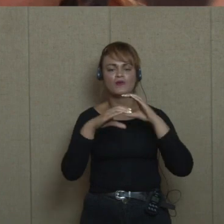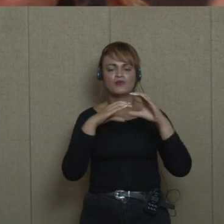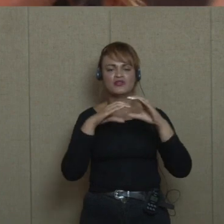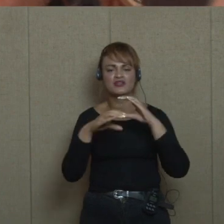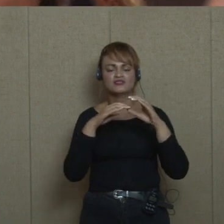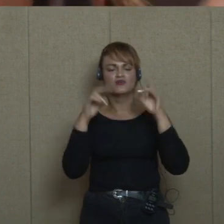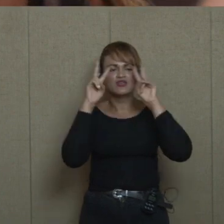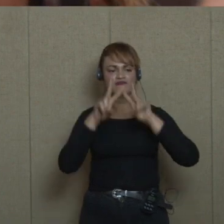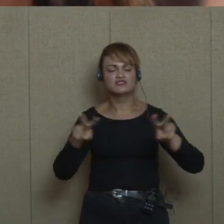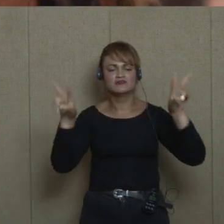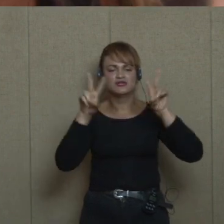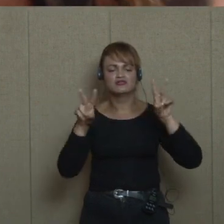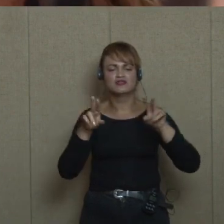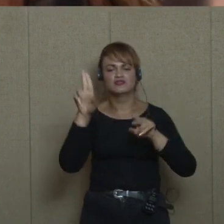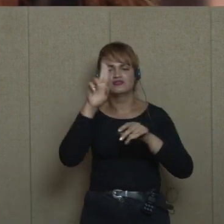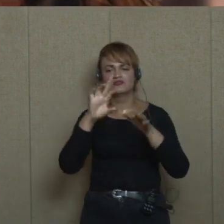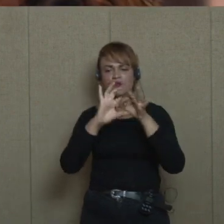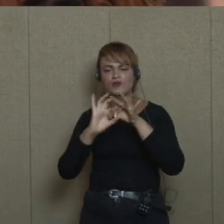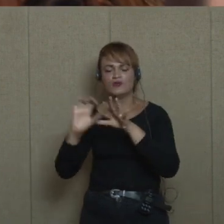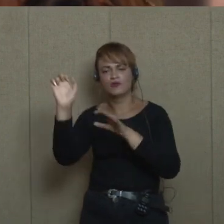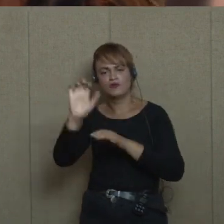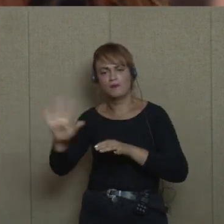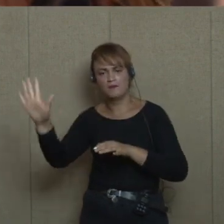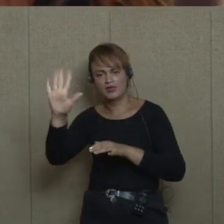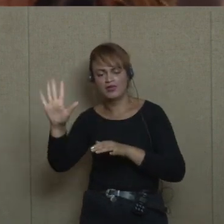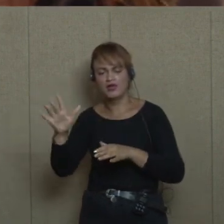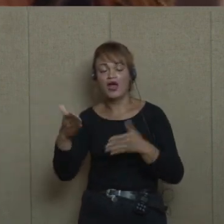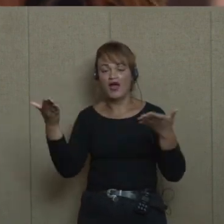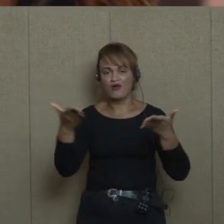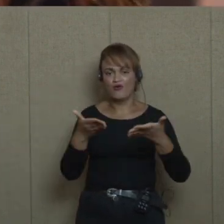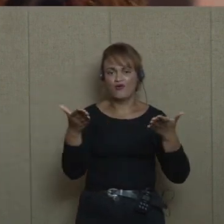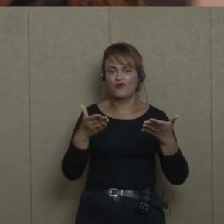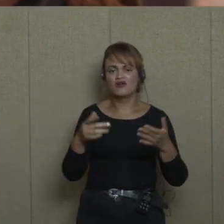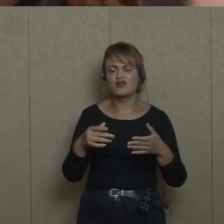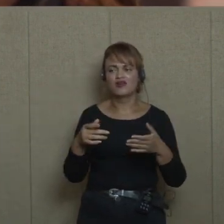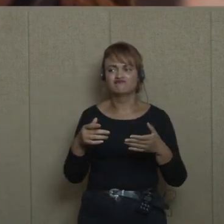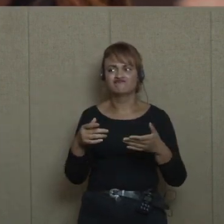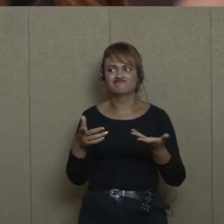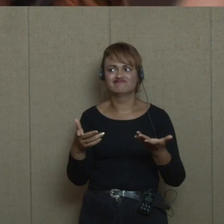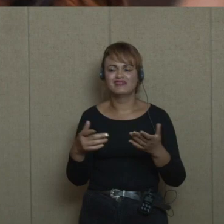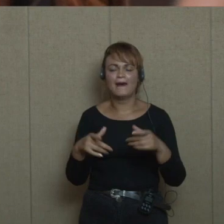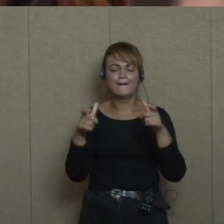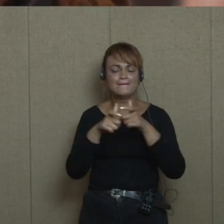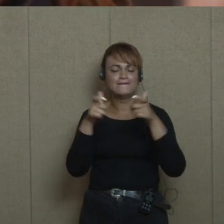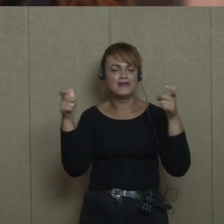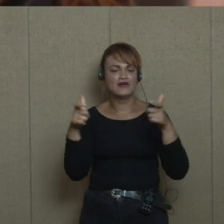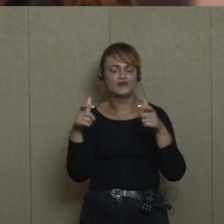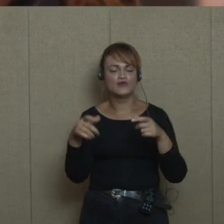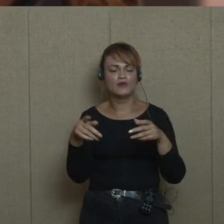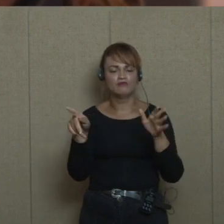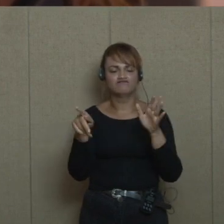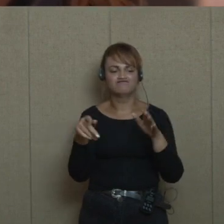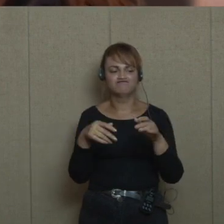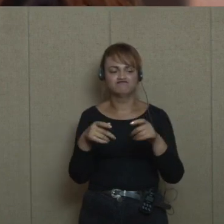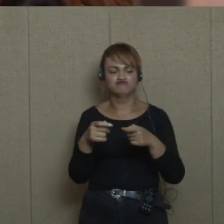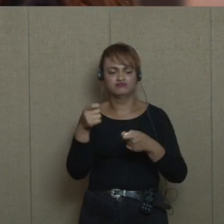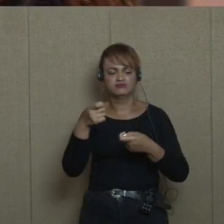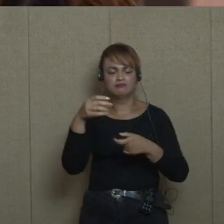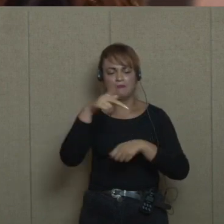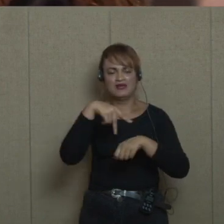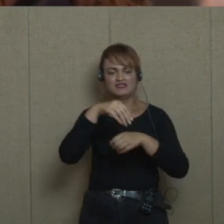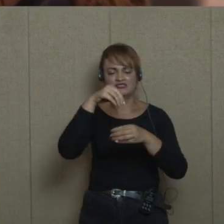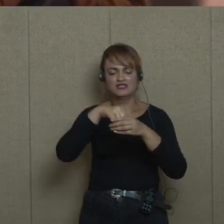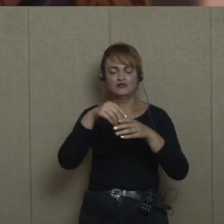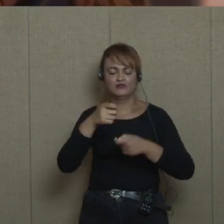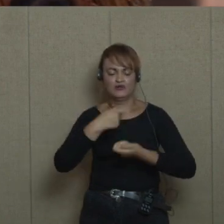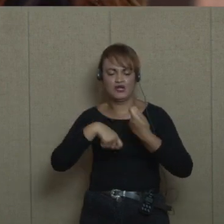a visibilidade da União Europeia. A União Europeia, no momento, é a maior potência econômica conjunta, é o